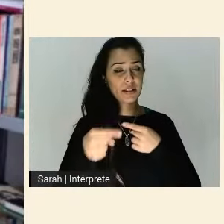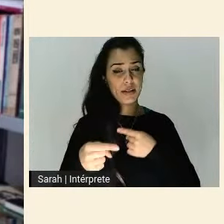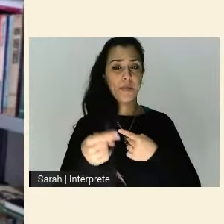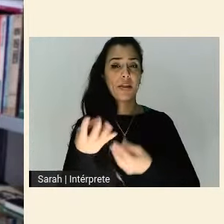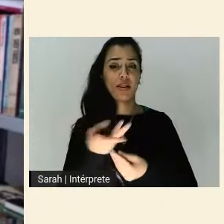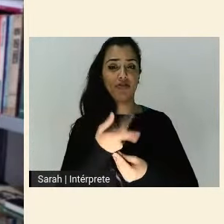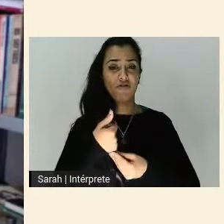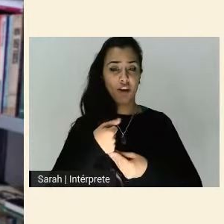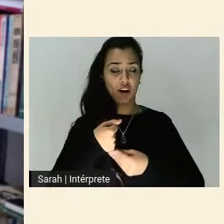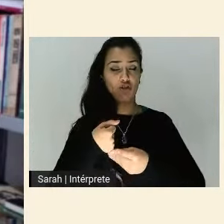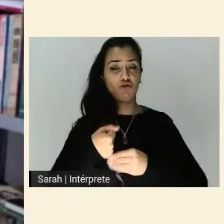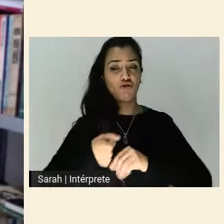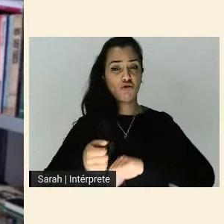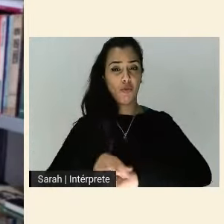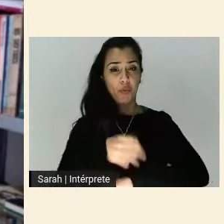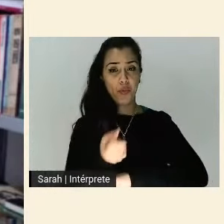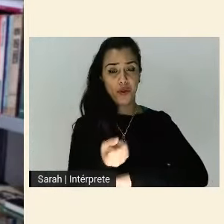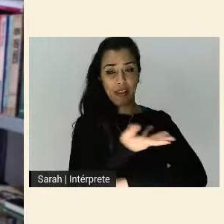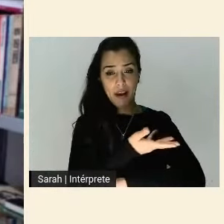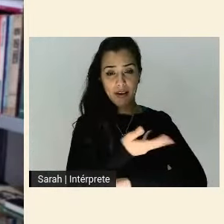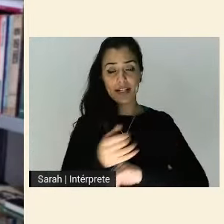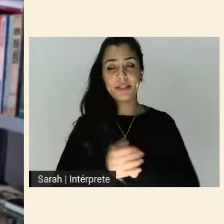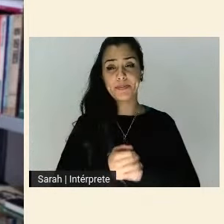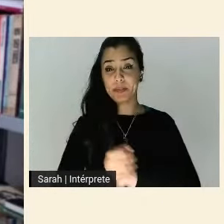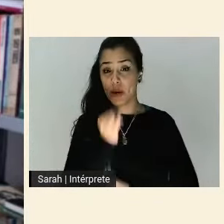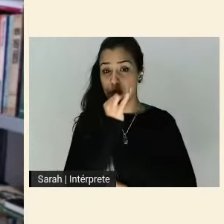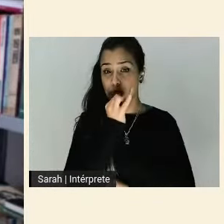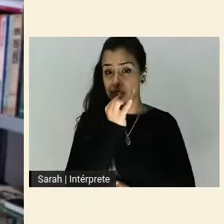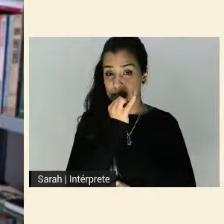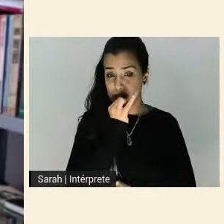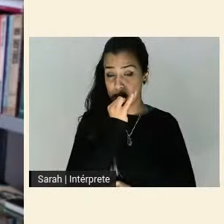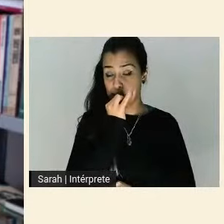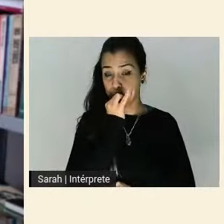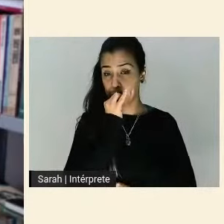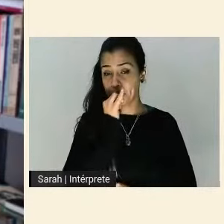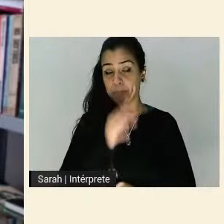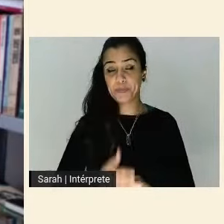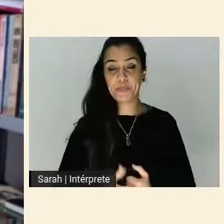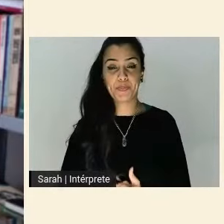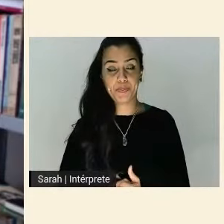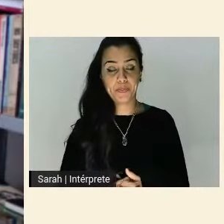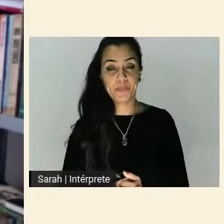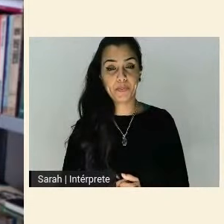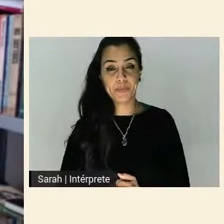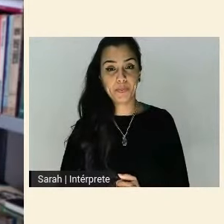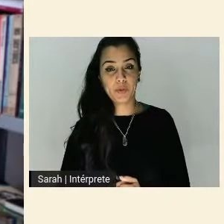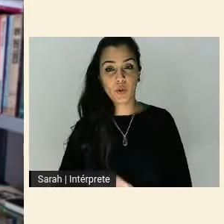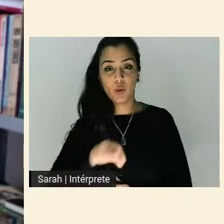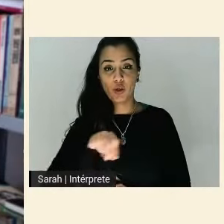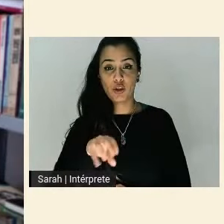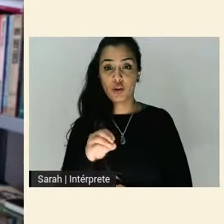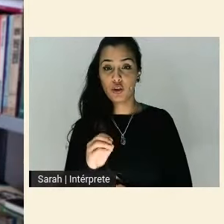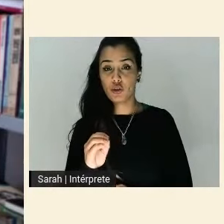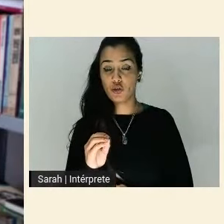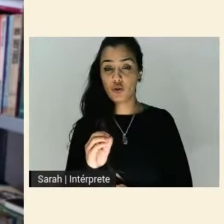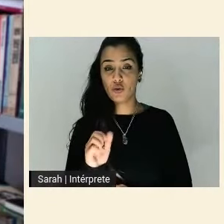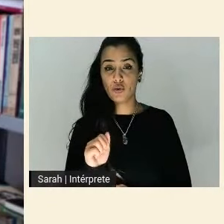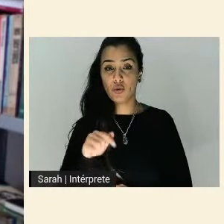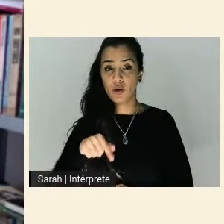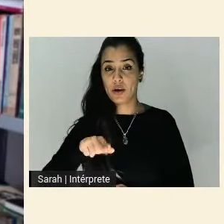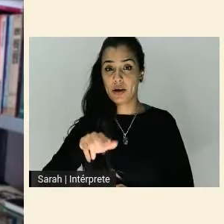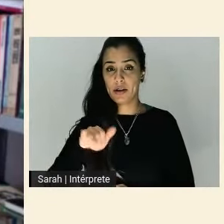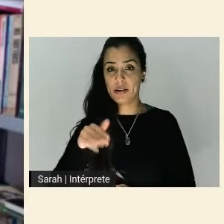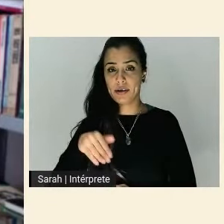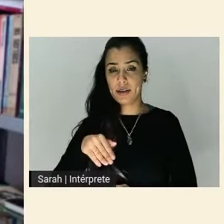Né. Por exemplo, né, pouco se sabe que Joaquim do Rego Monteiro,